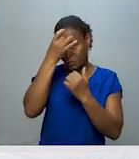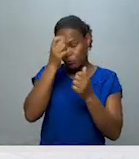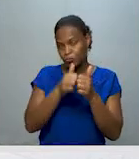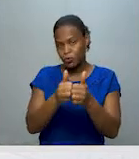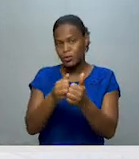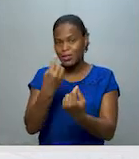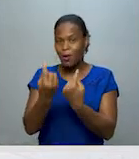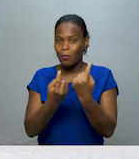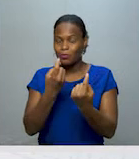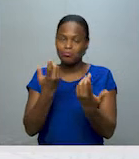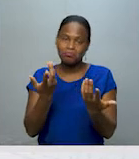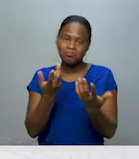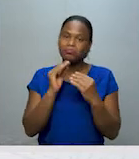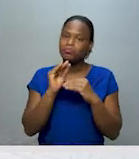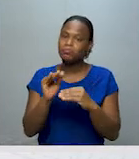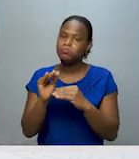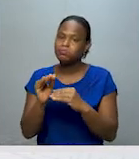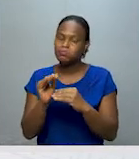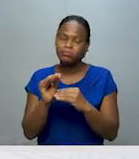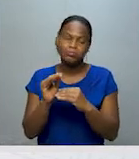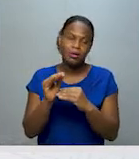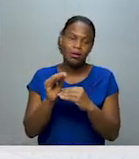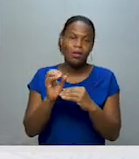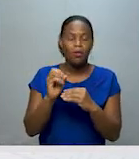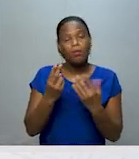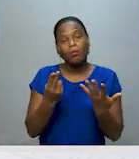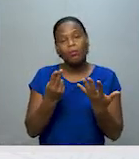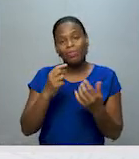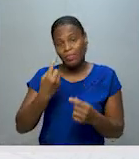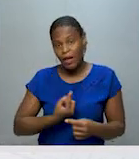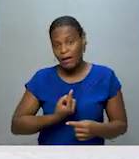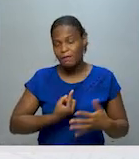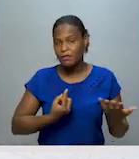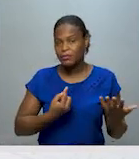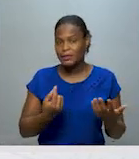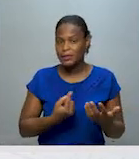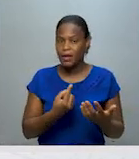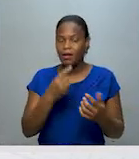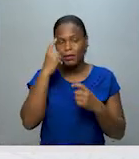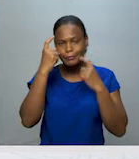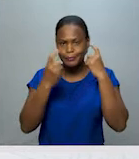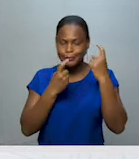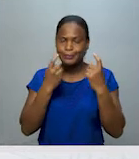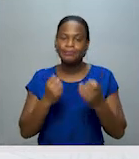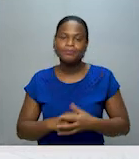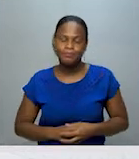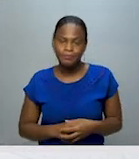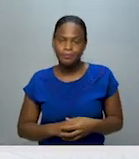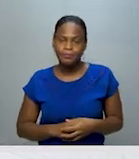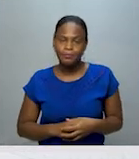de algumas considerações e advertências que devem ser